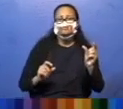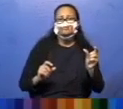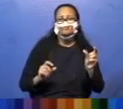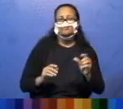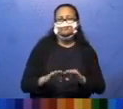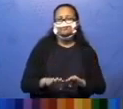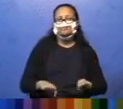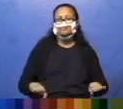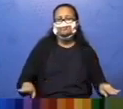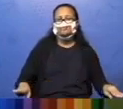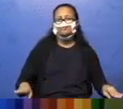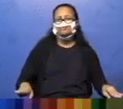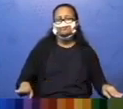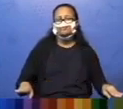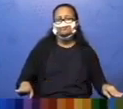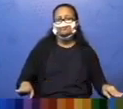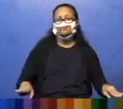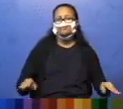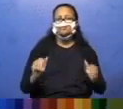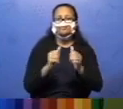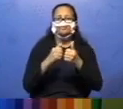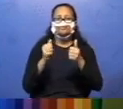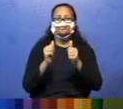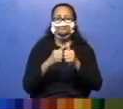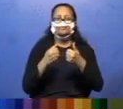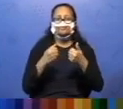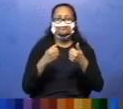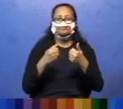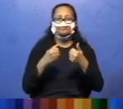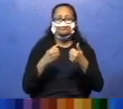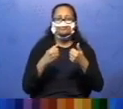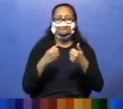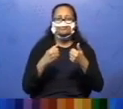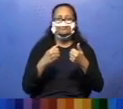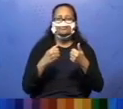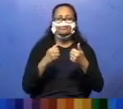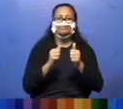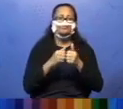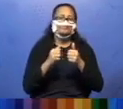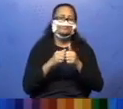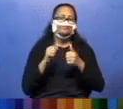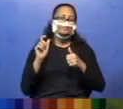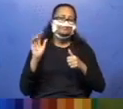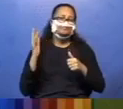no chão. O pão e a mão